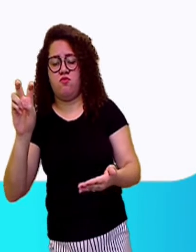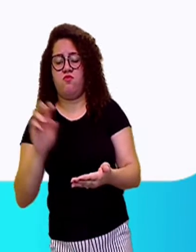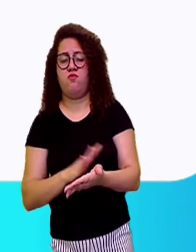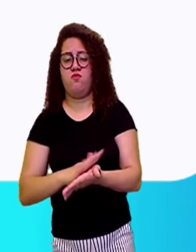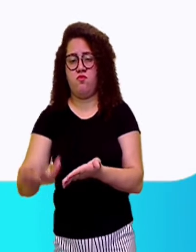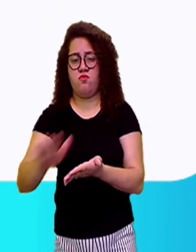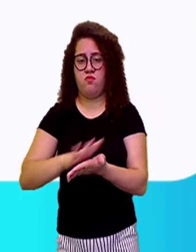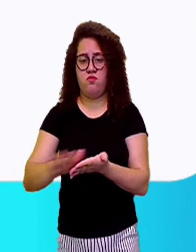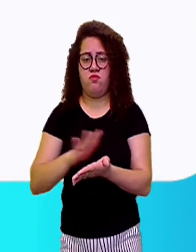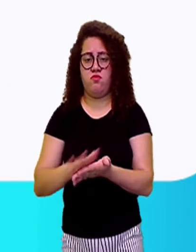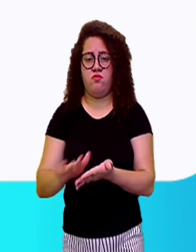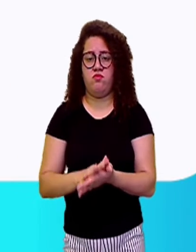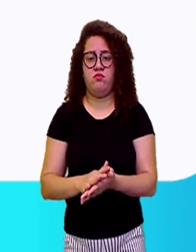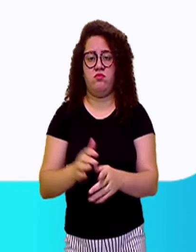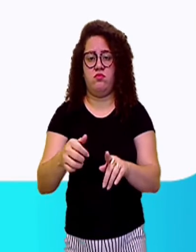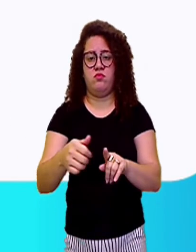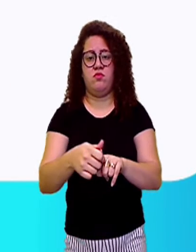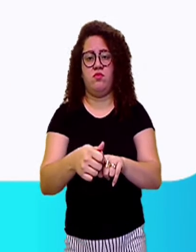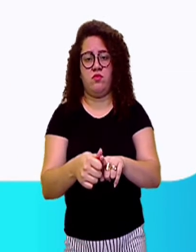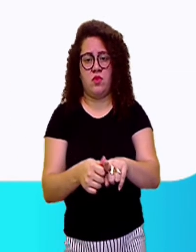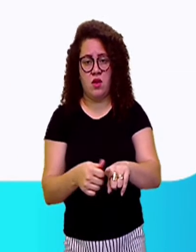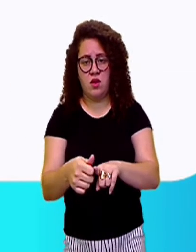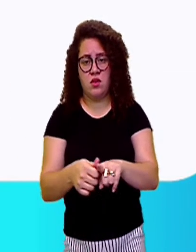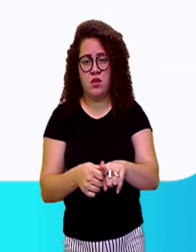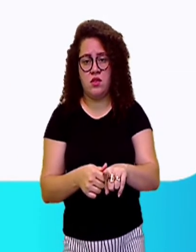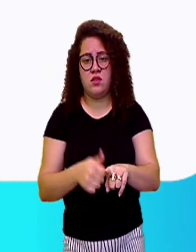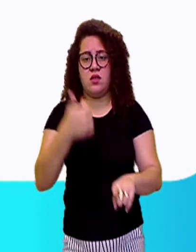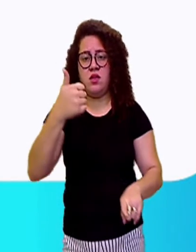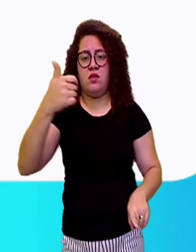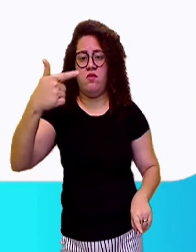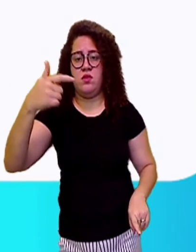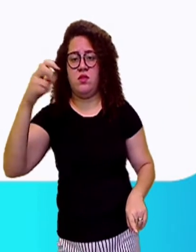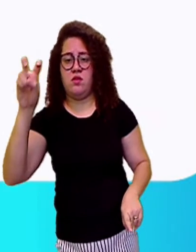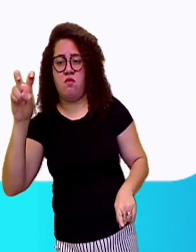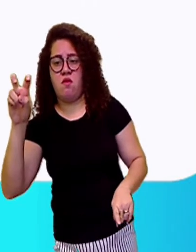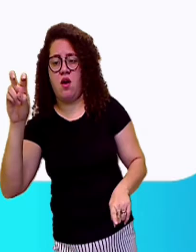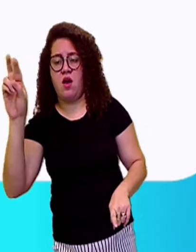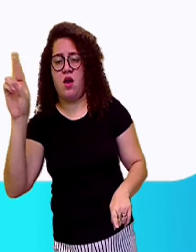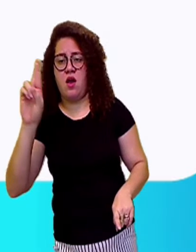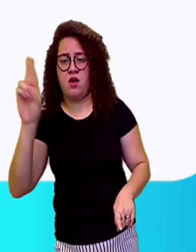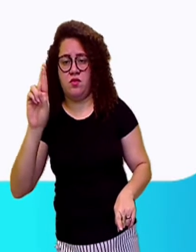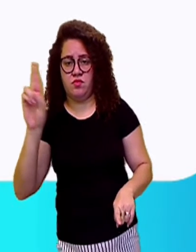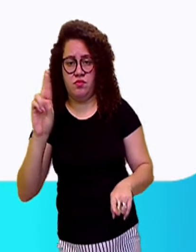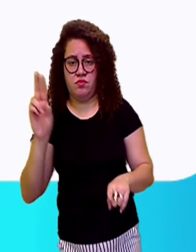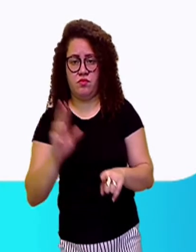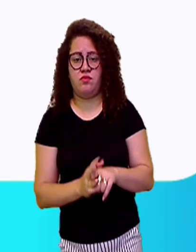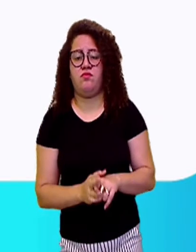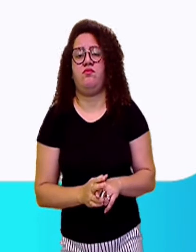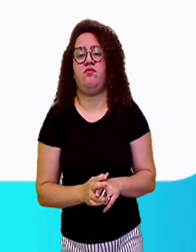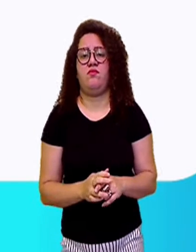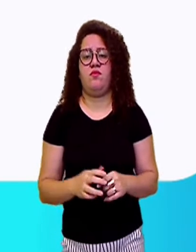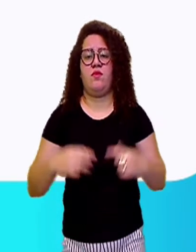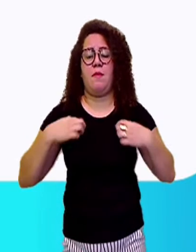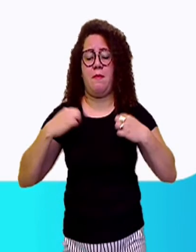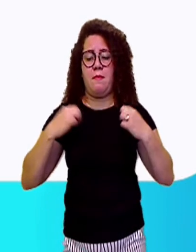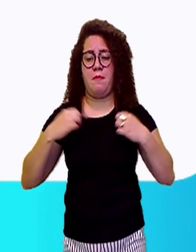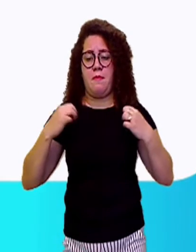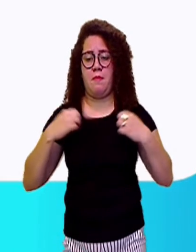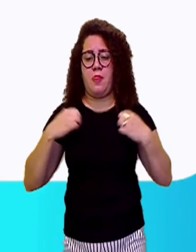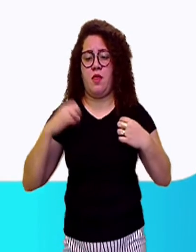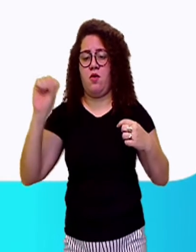de março, comprou um tênis por R$ 125. 24 de março, comprou uma camisa